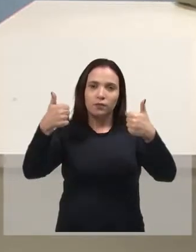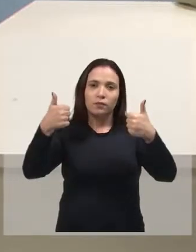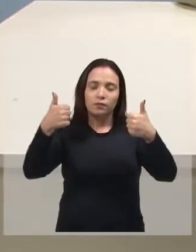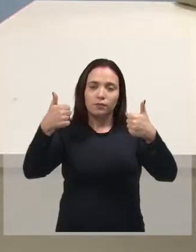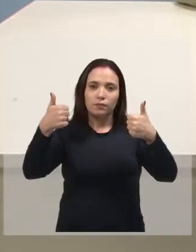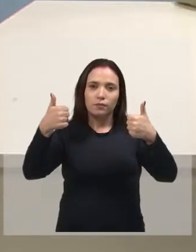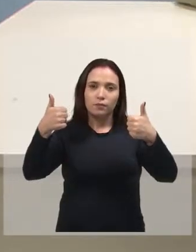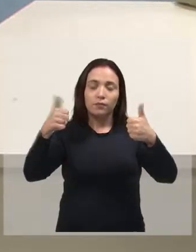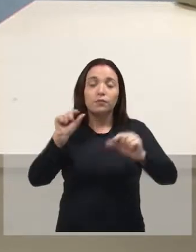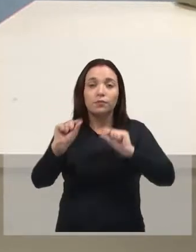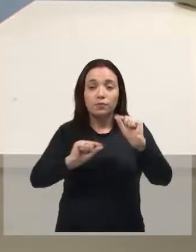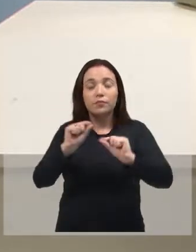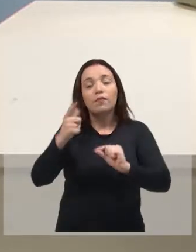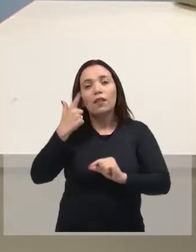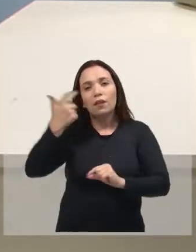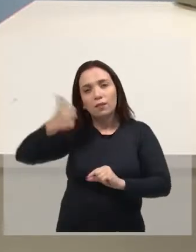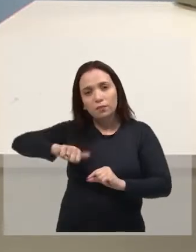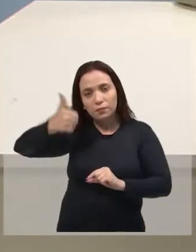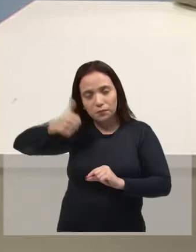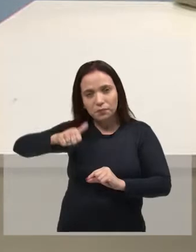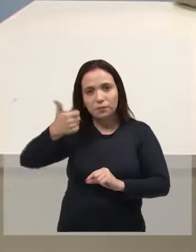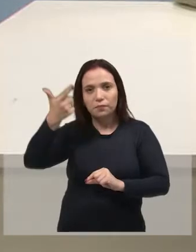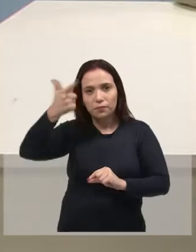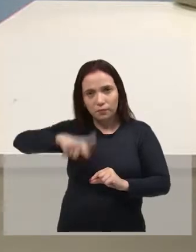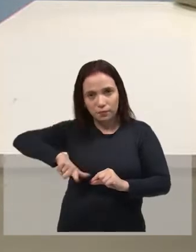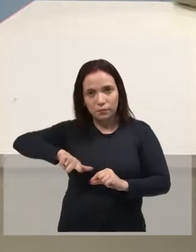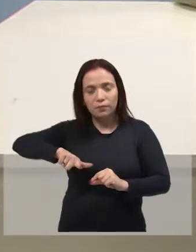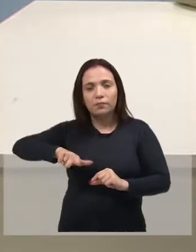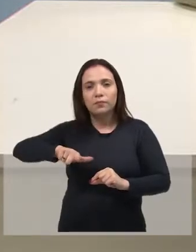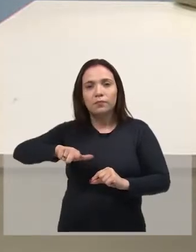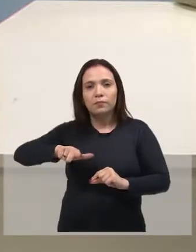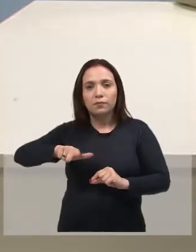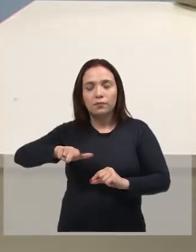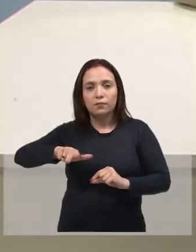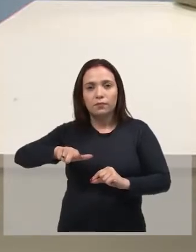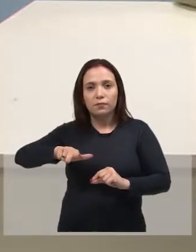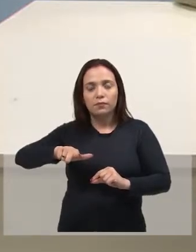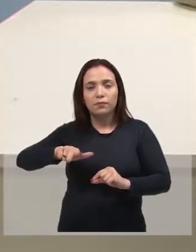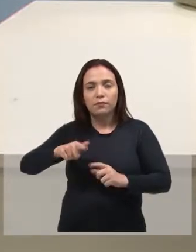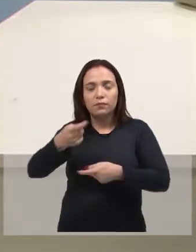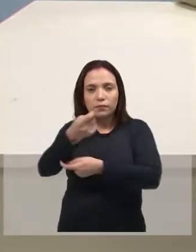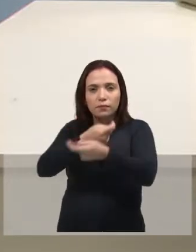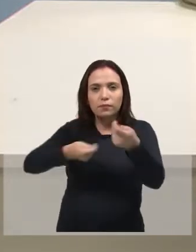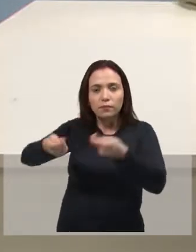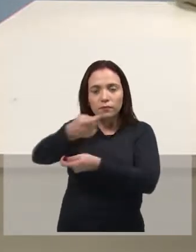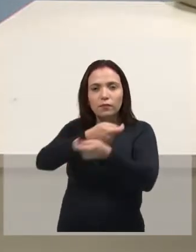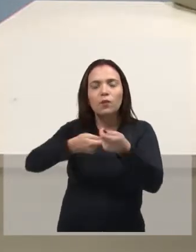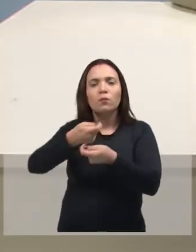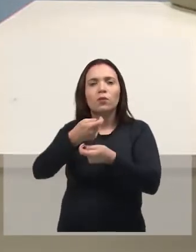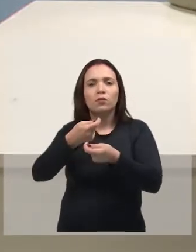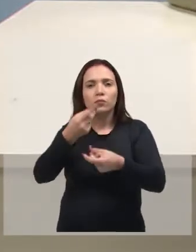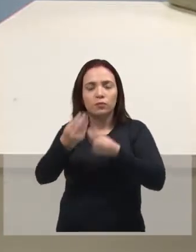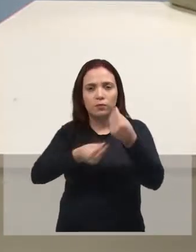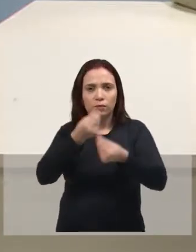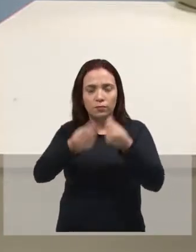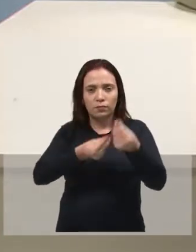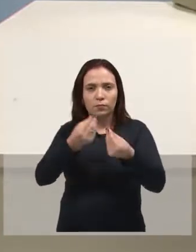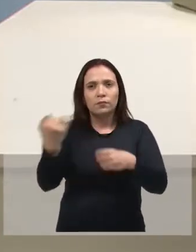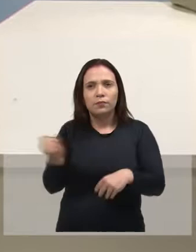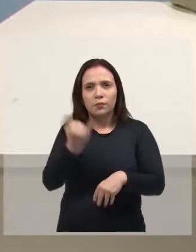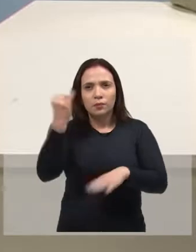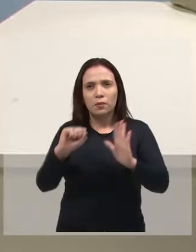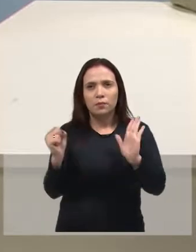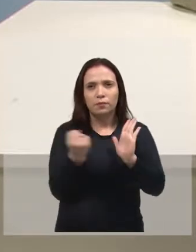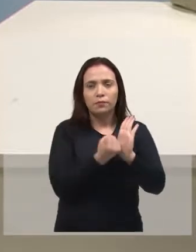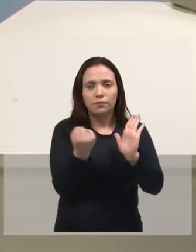aprimoradas, no sentido de garantir mais equilíbrio, né? As administrações, né? Colocar marcos importantes